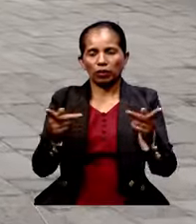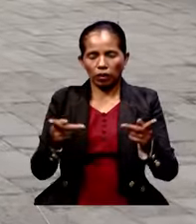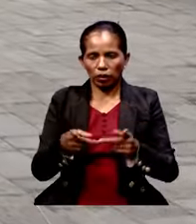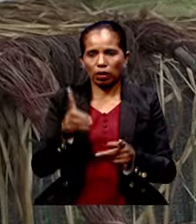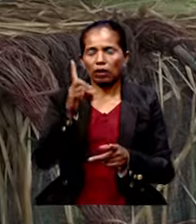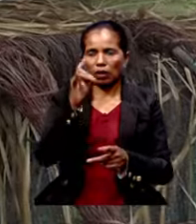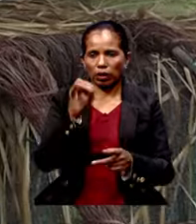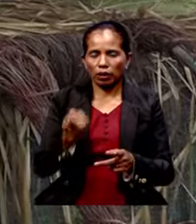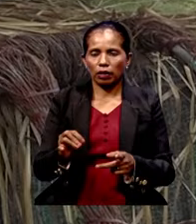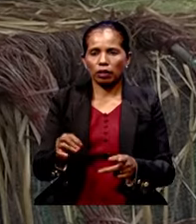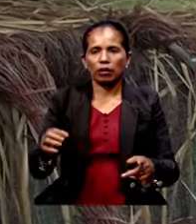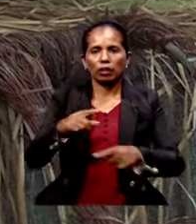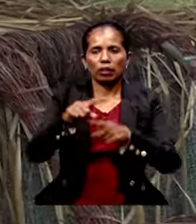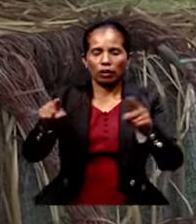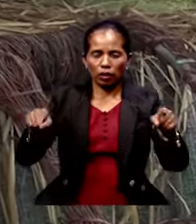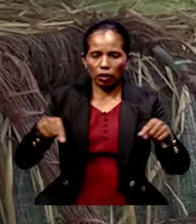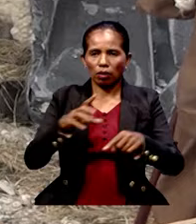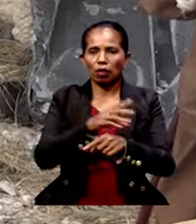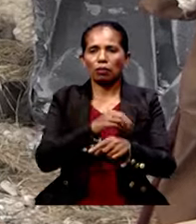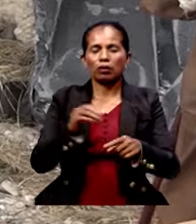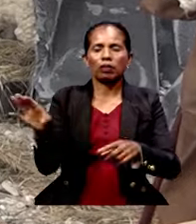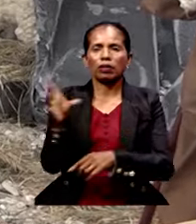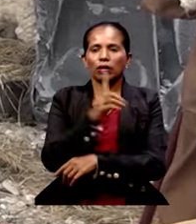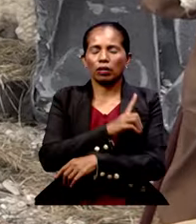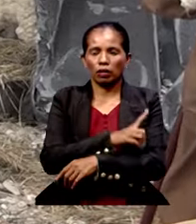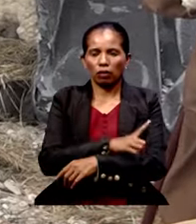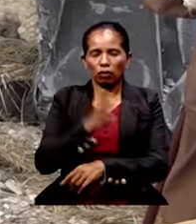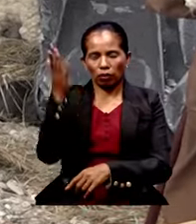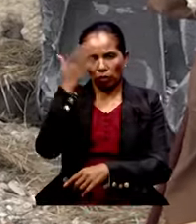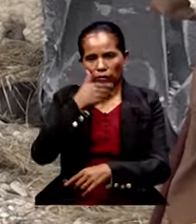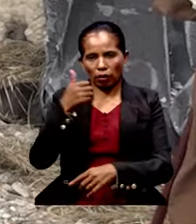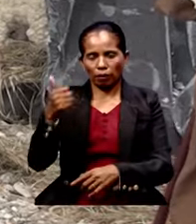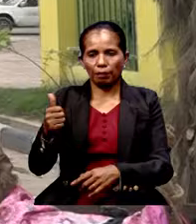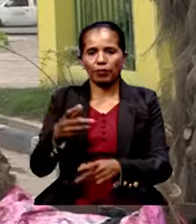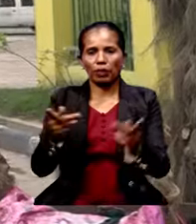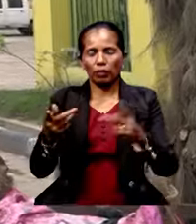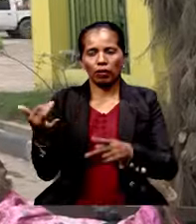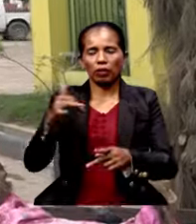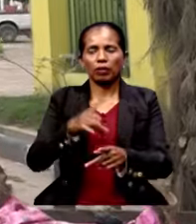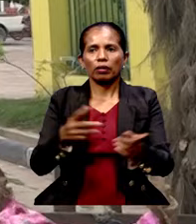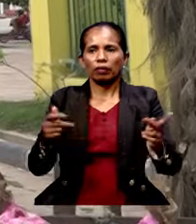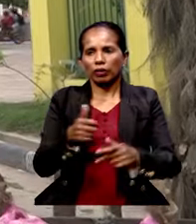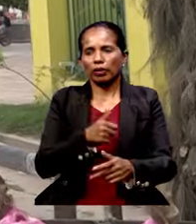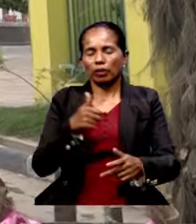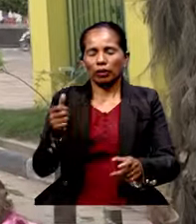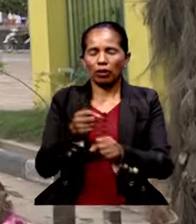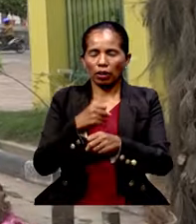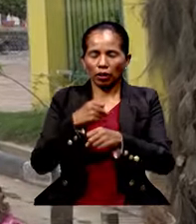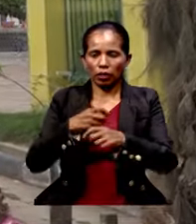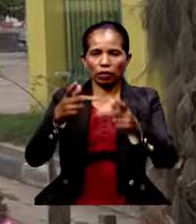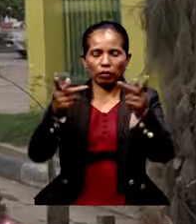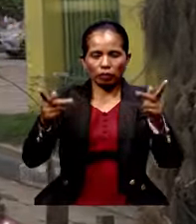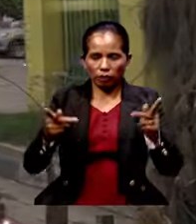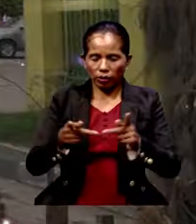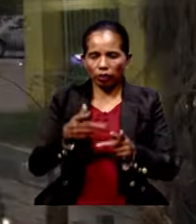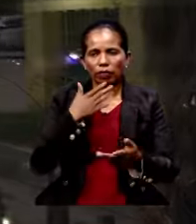dili, se a futer ho arvore Natal sira, ho furak, ia bairu sira no fatimbalu halo presepio. Alen dene